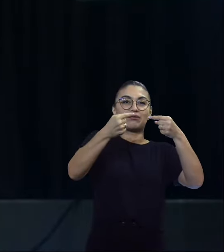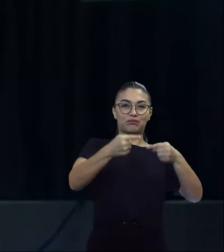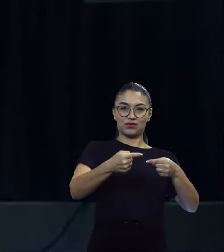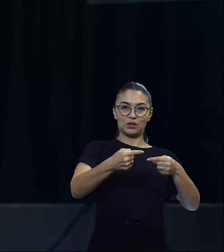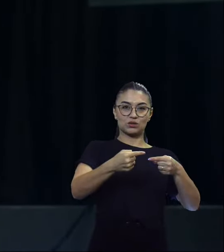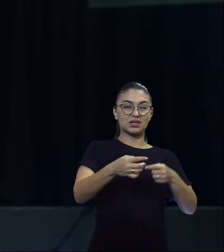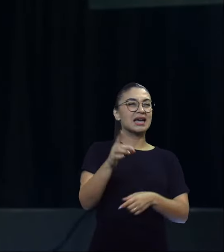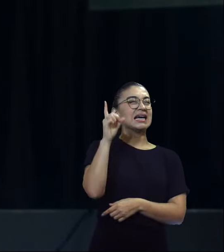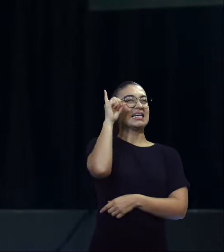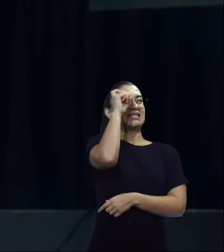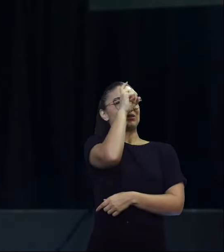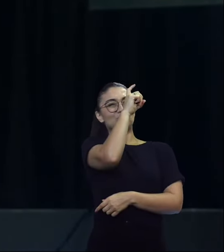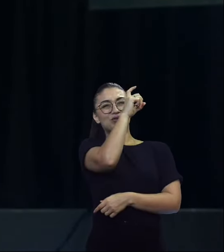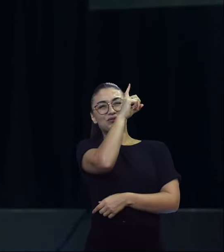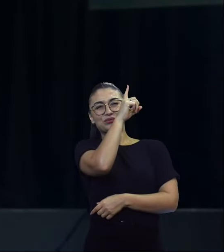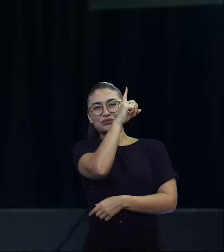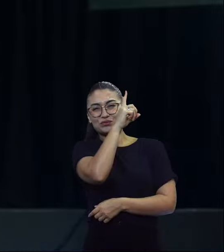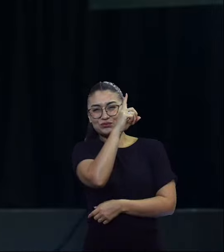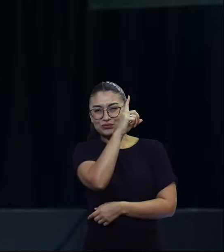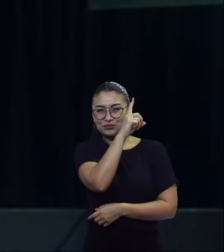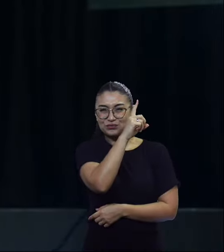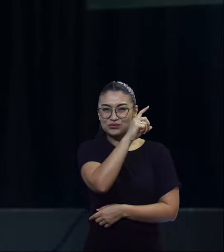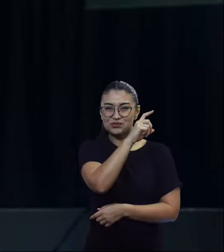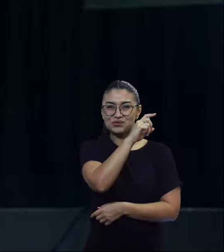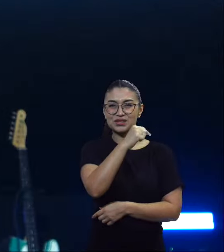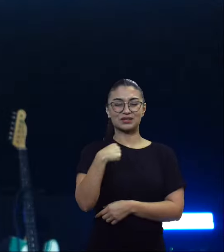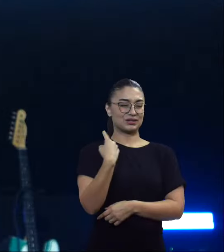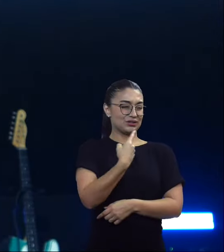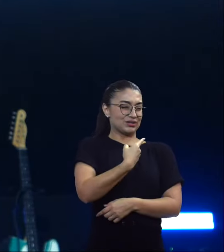difíceis, inexpugnáveis, inoperantes,